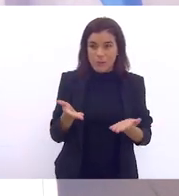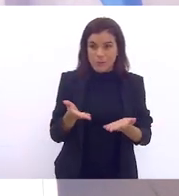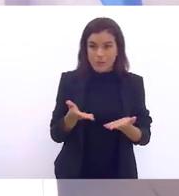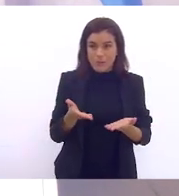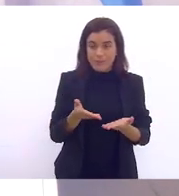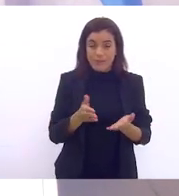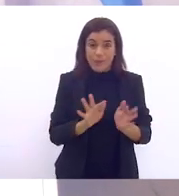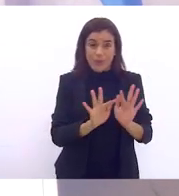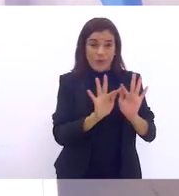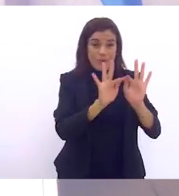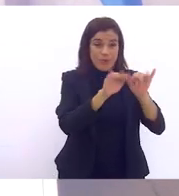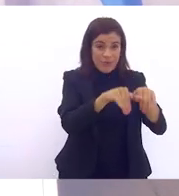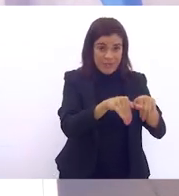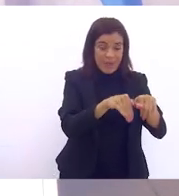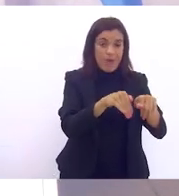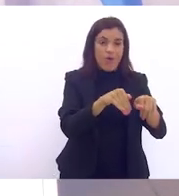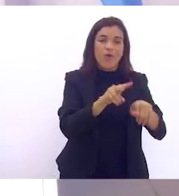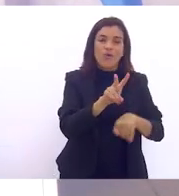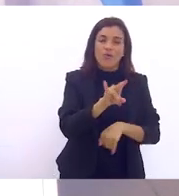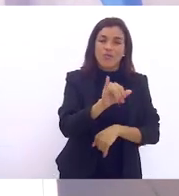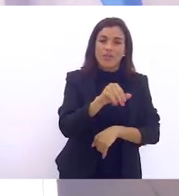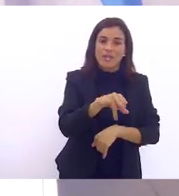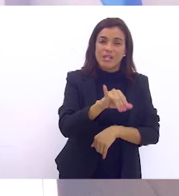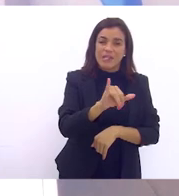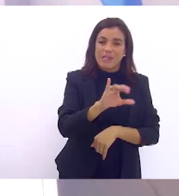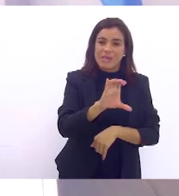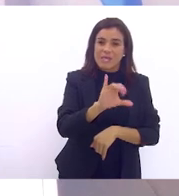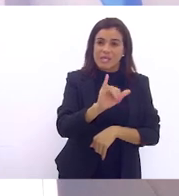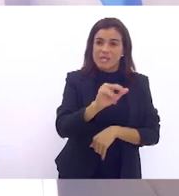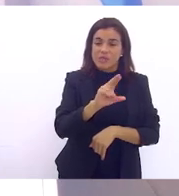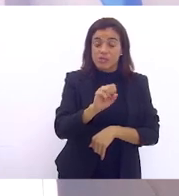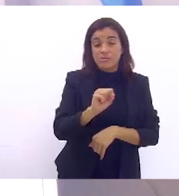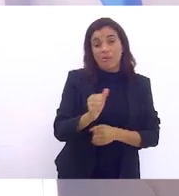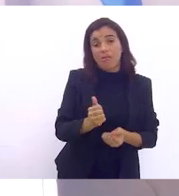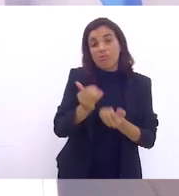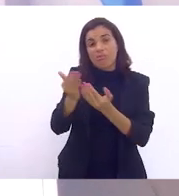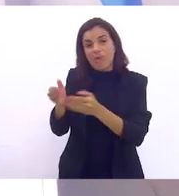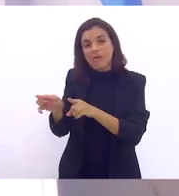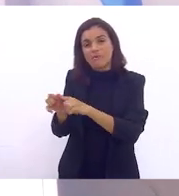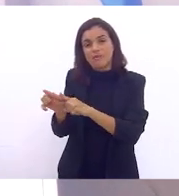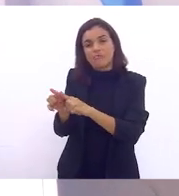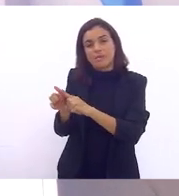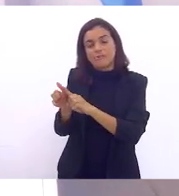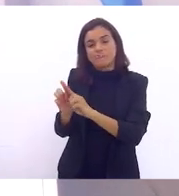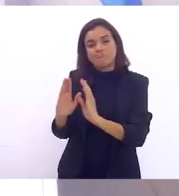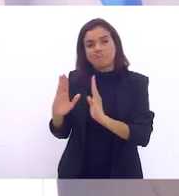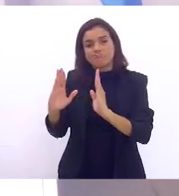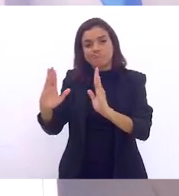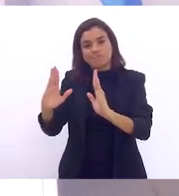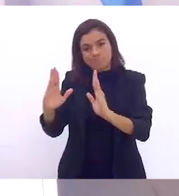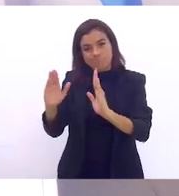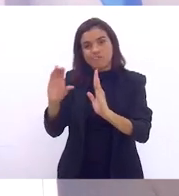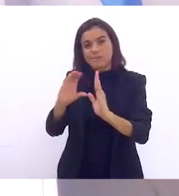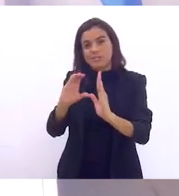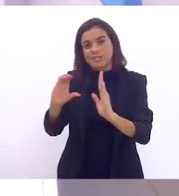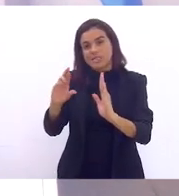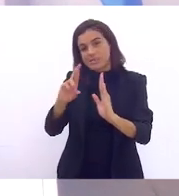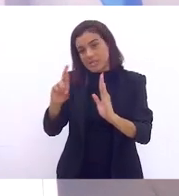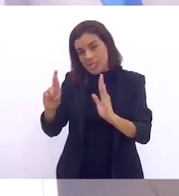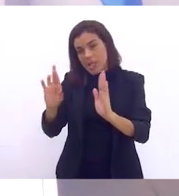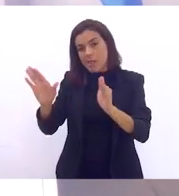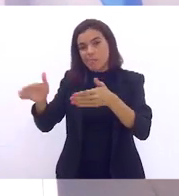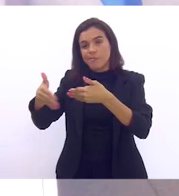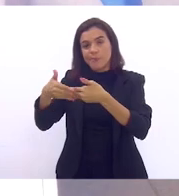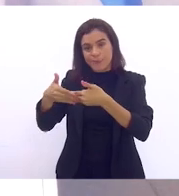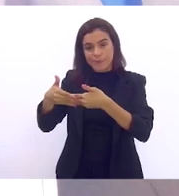do Senhor e da fala do Senhor Vinícius nós ainda teremos que dar um tempo para a CCR poder fazer as considerações